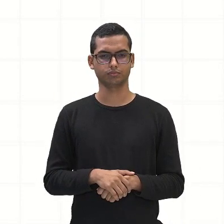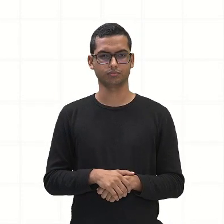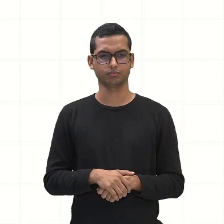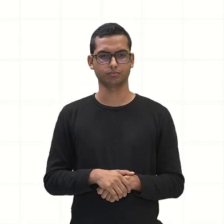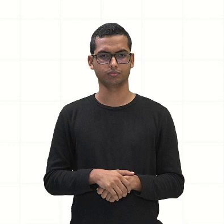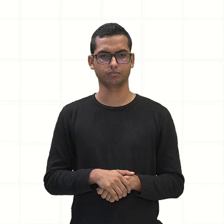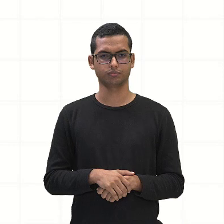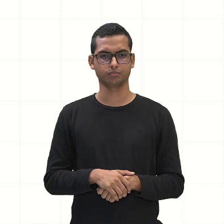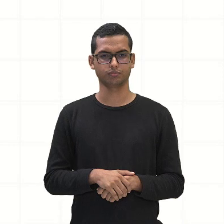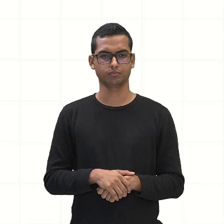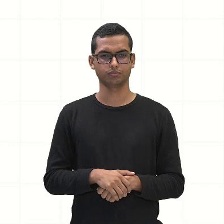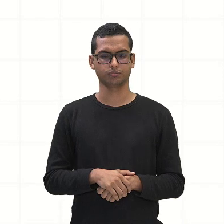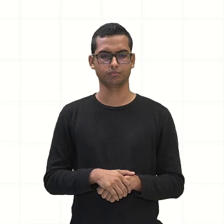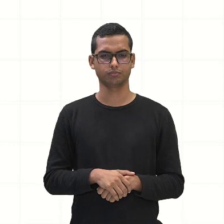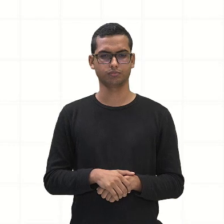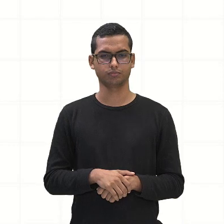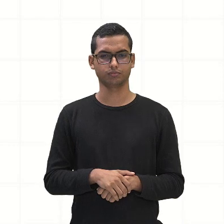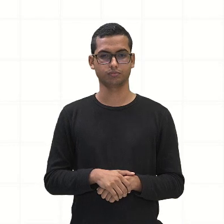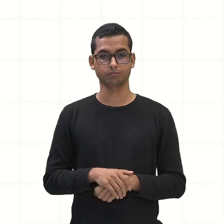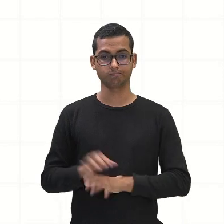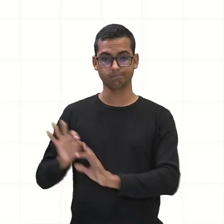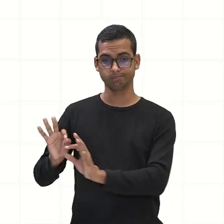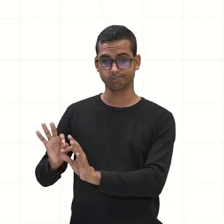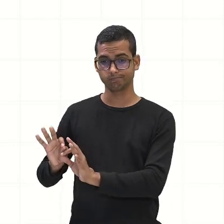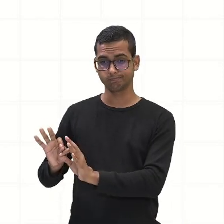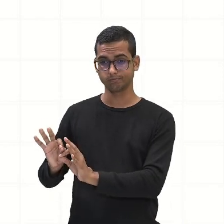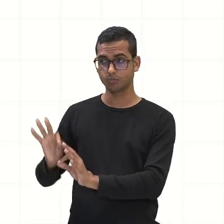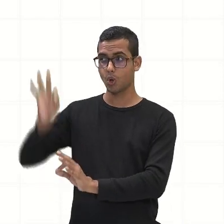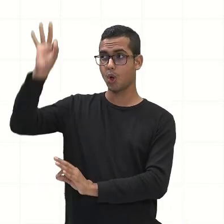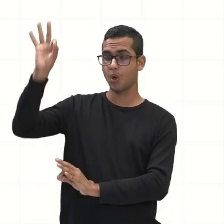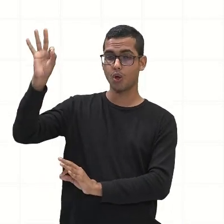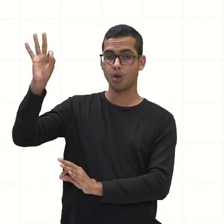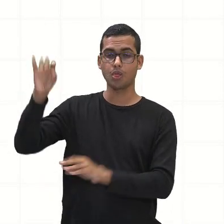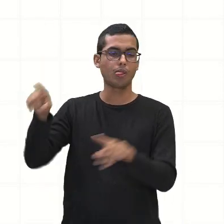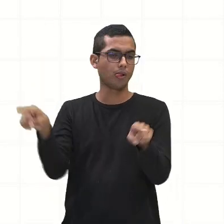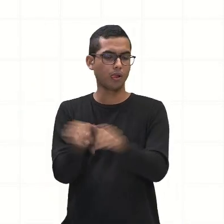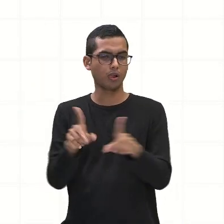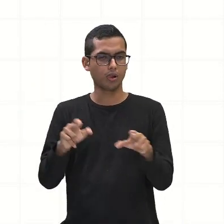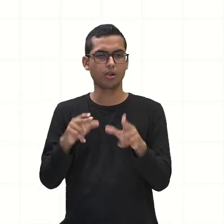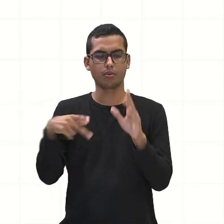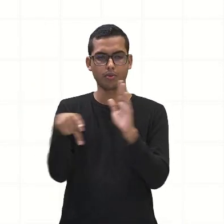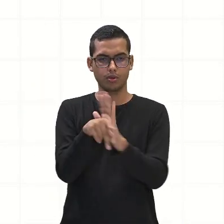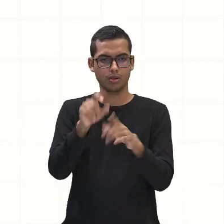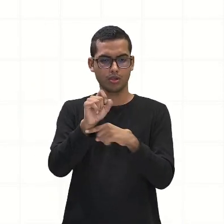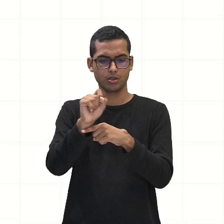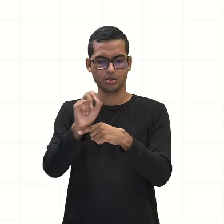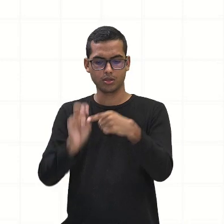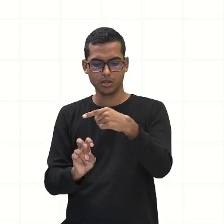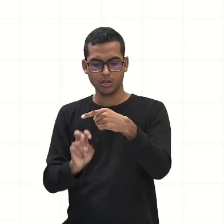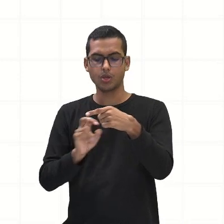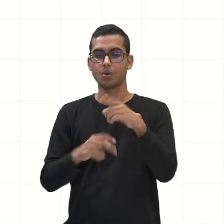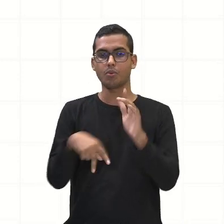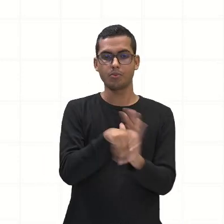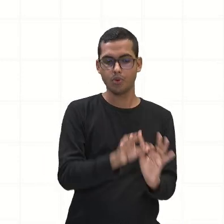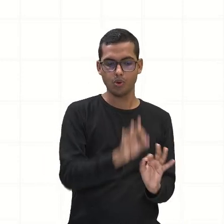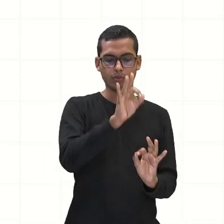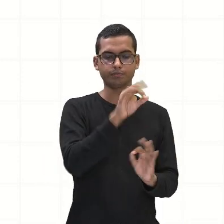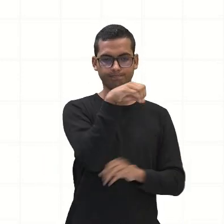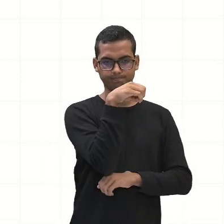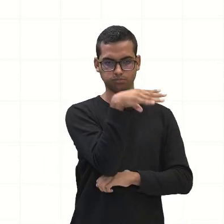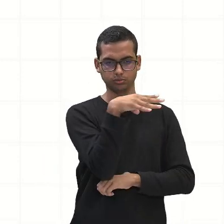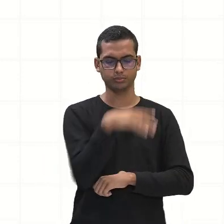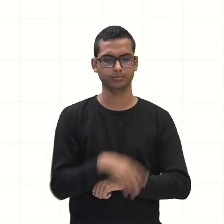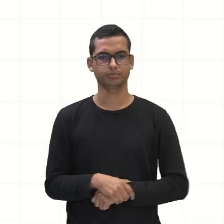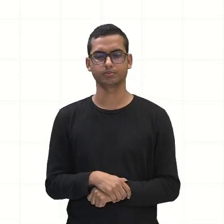a altura do prédio vai estar para a altura do poste, correto? Falei sombra, não. A altura do